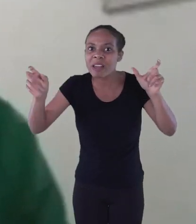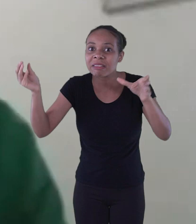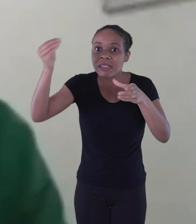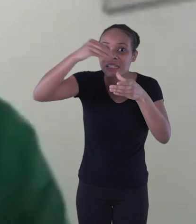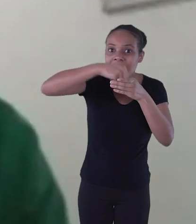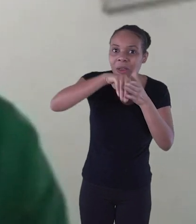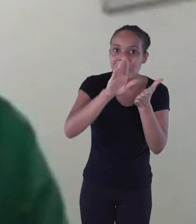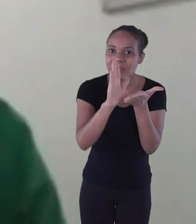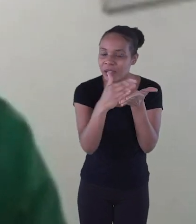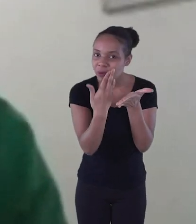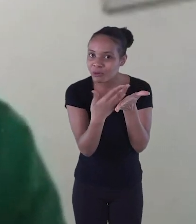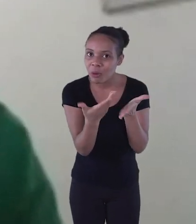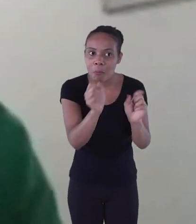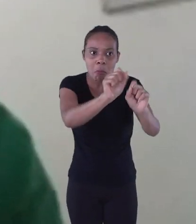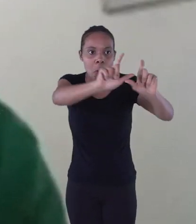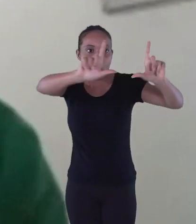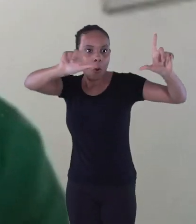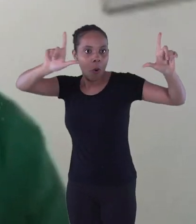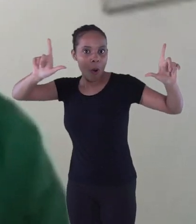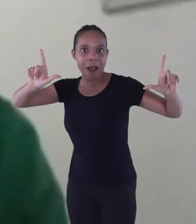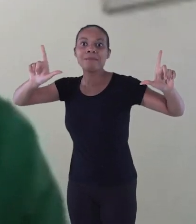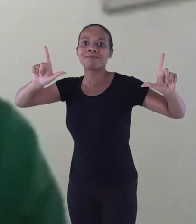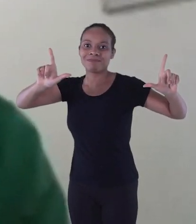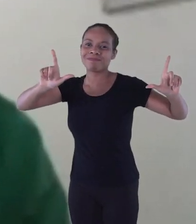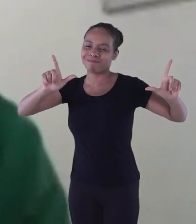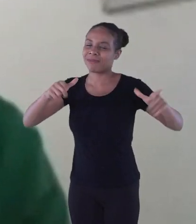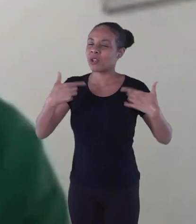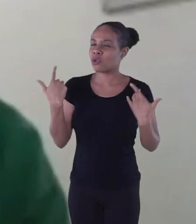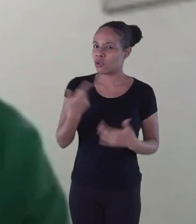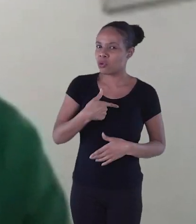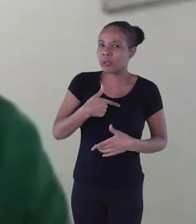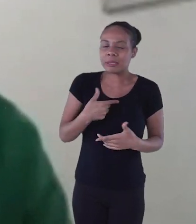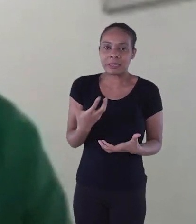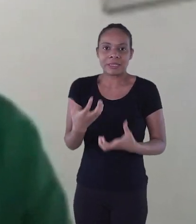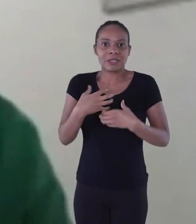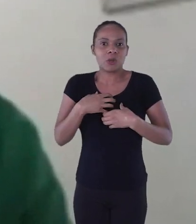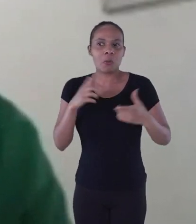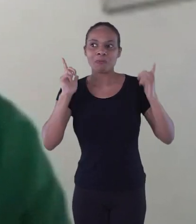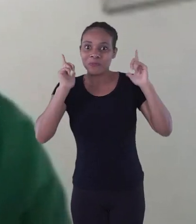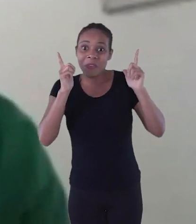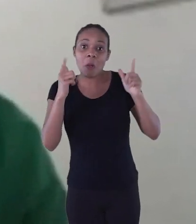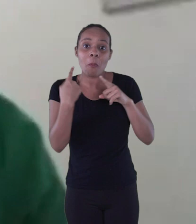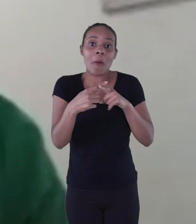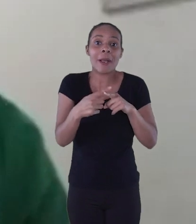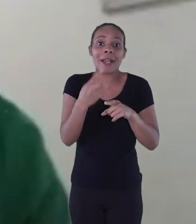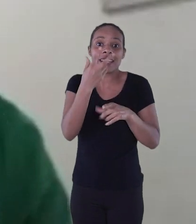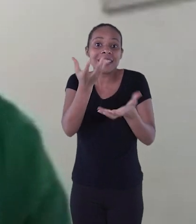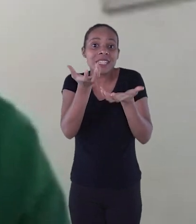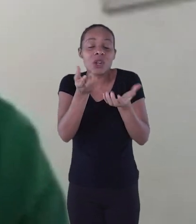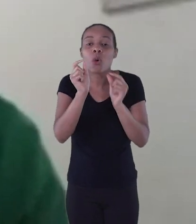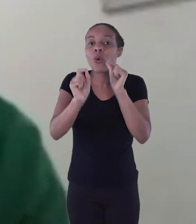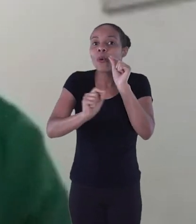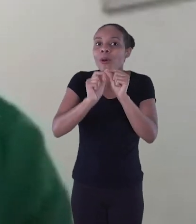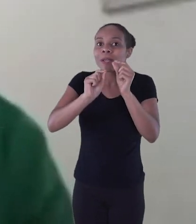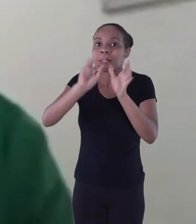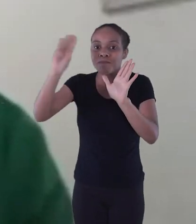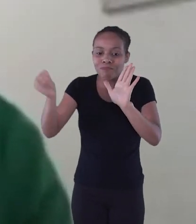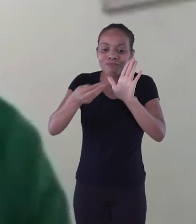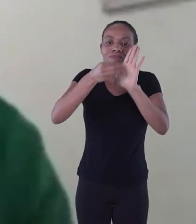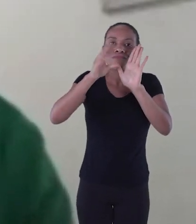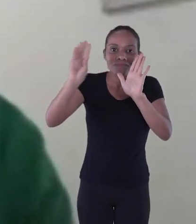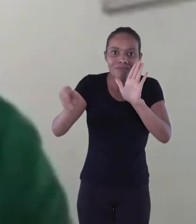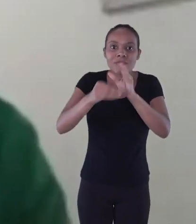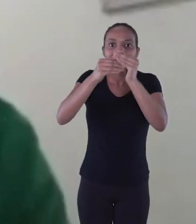uma aventura porque nós fomos descobrindo a necessidade de incluir mais. E o grande objetivo